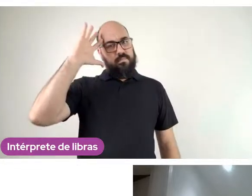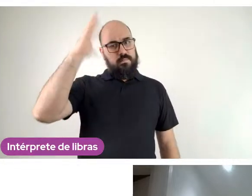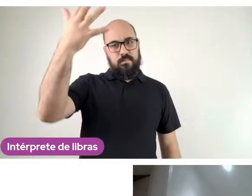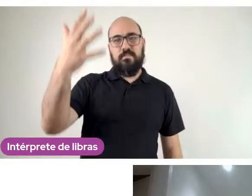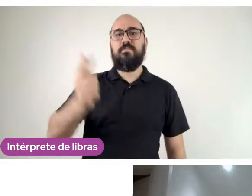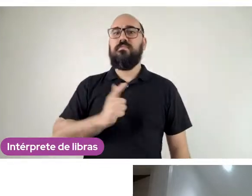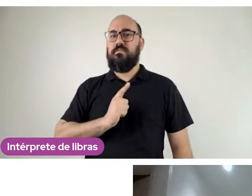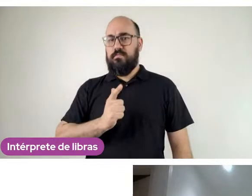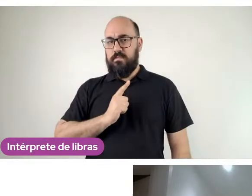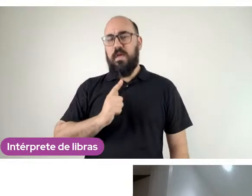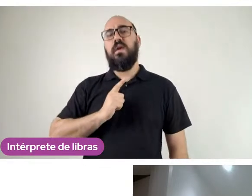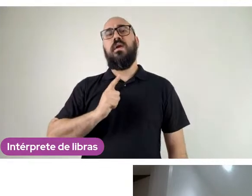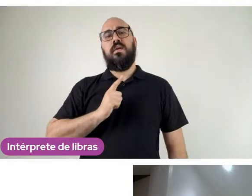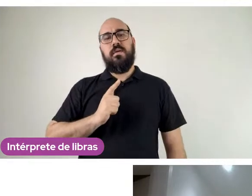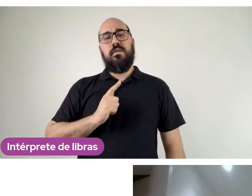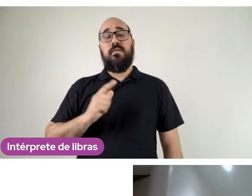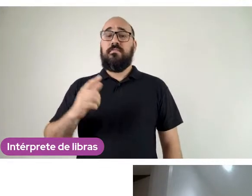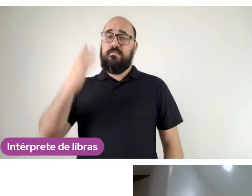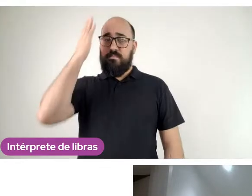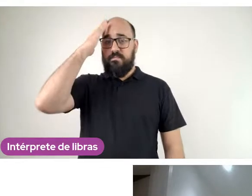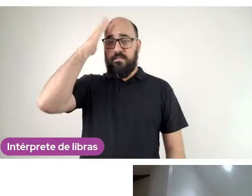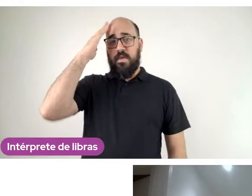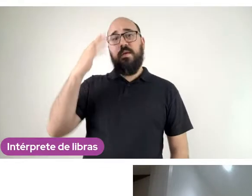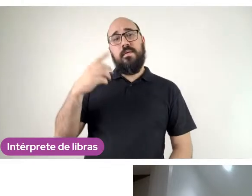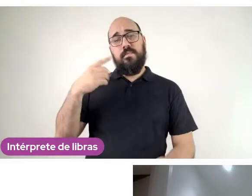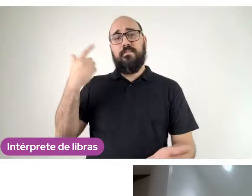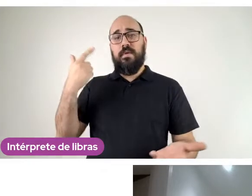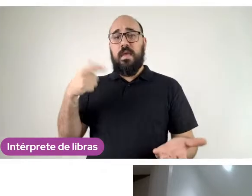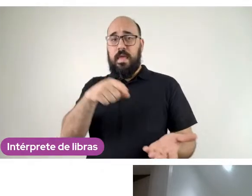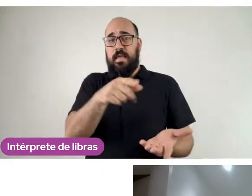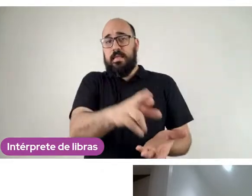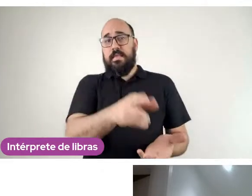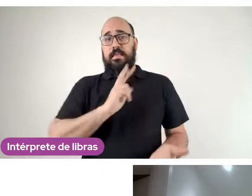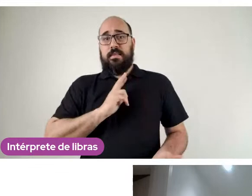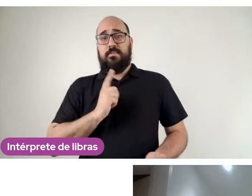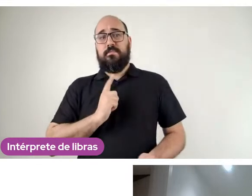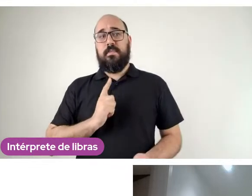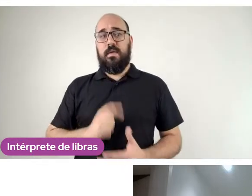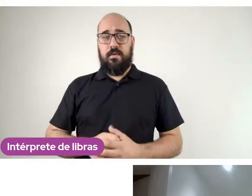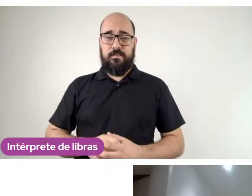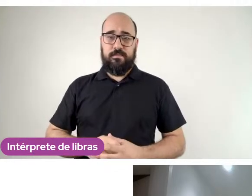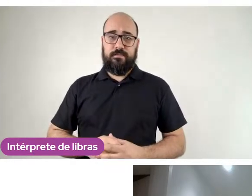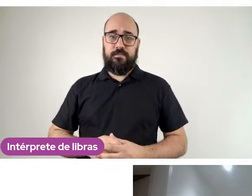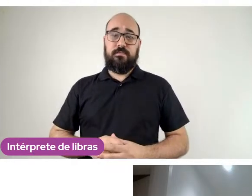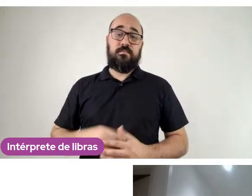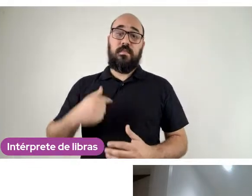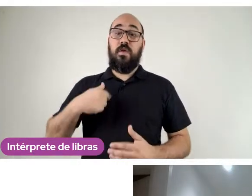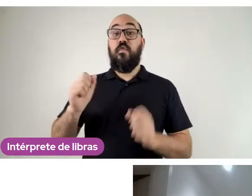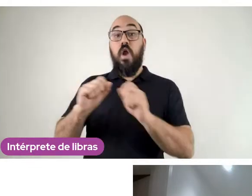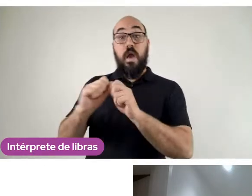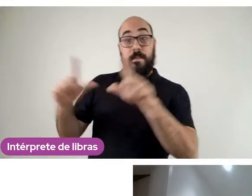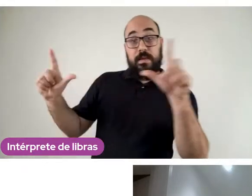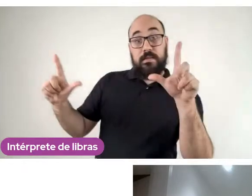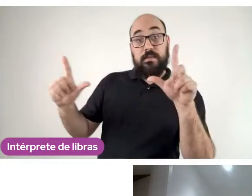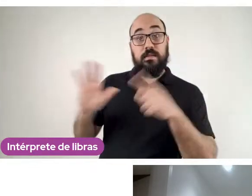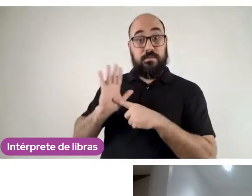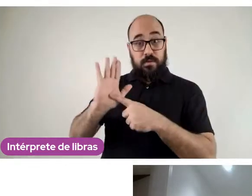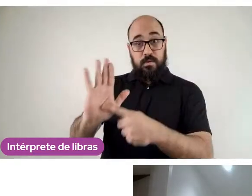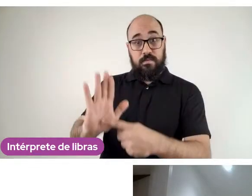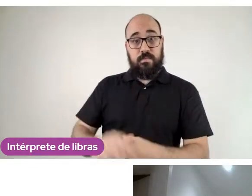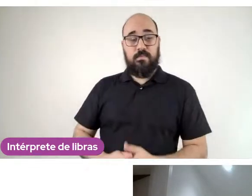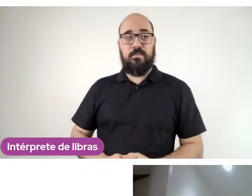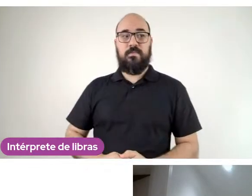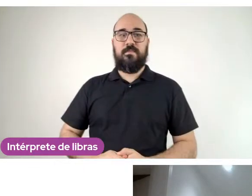acho que faz parte realmente da solução. Então, eu vou compartilhar aqui minha apresentação com vocês.